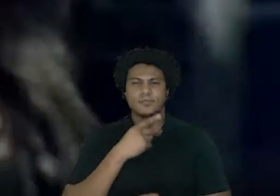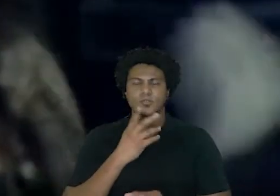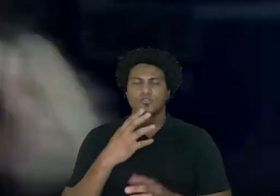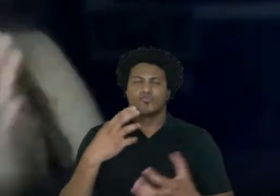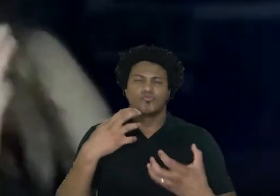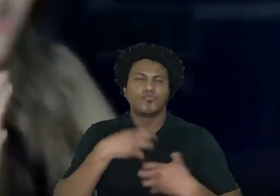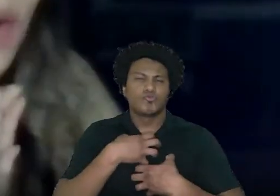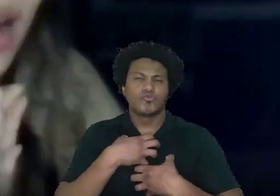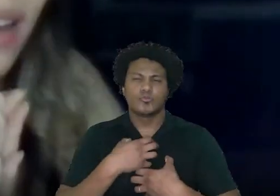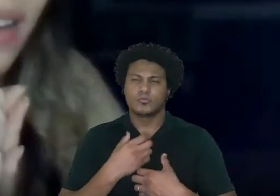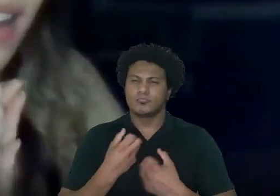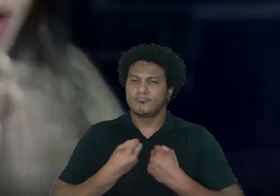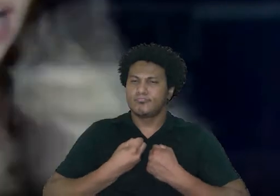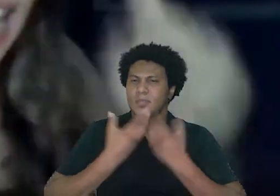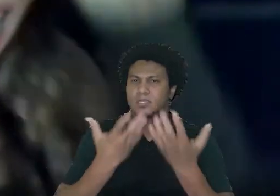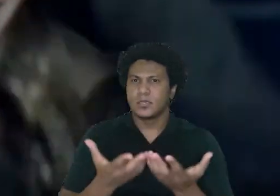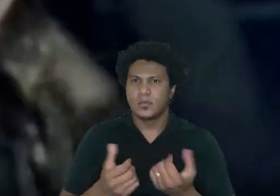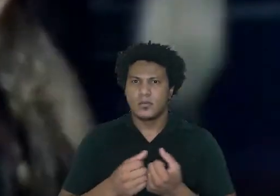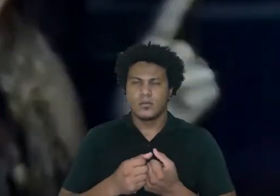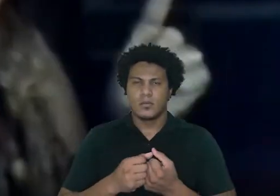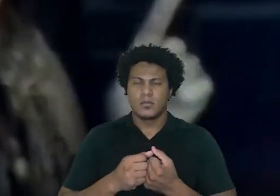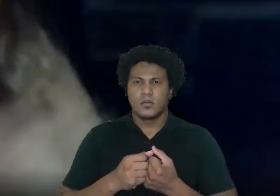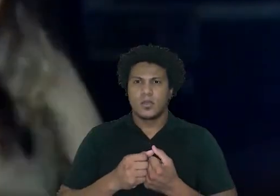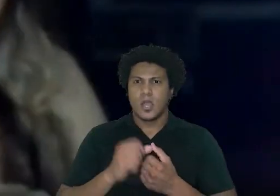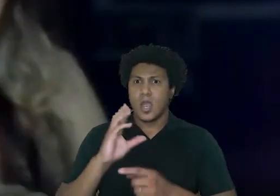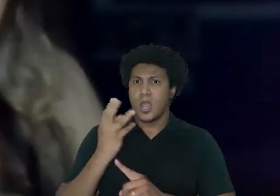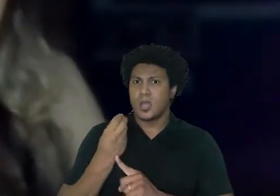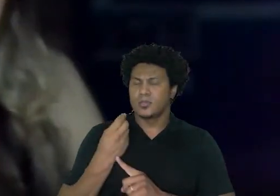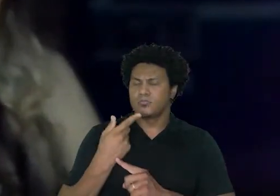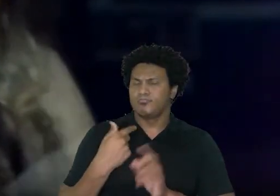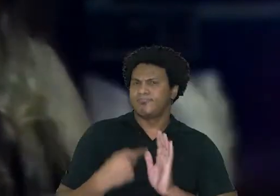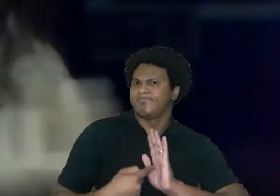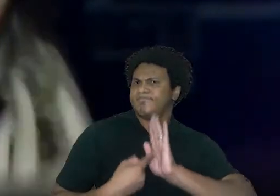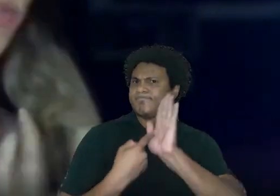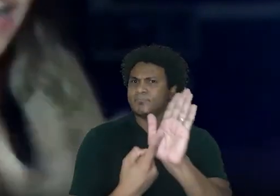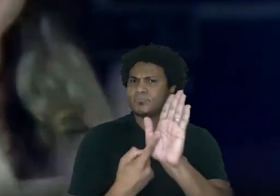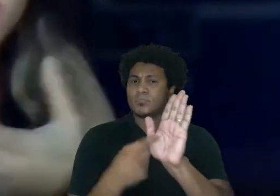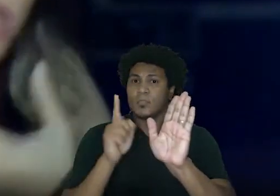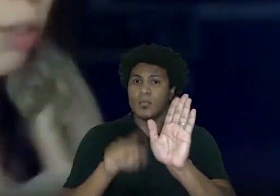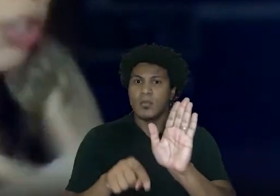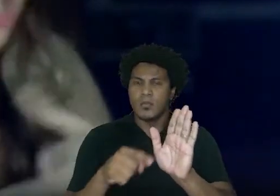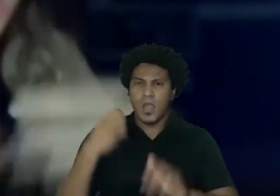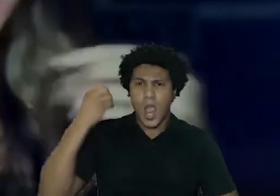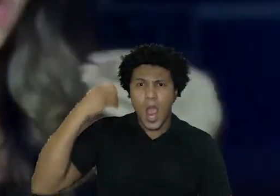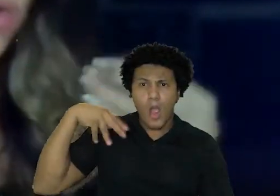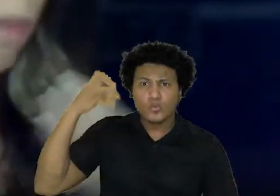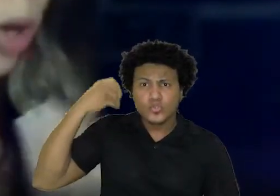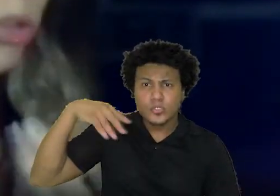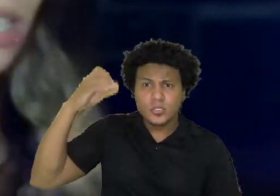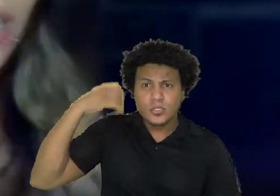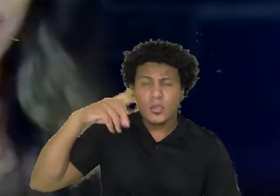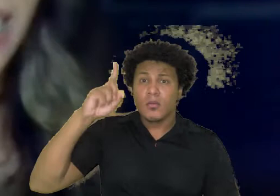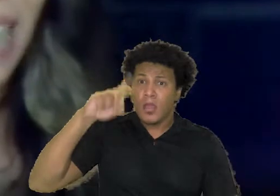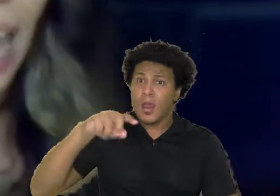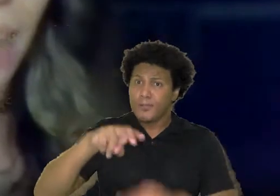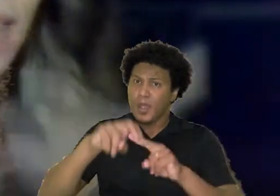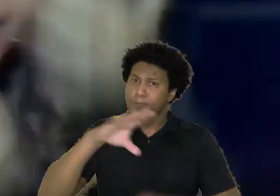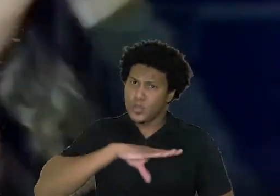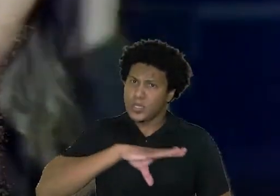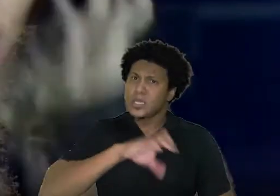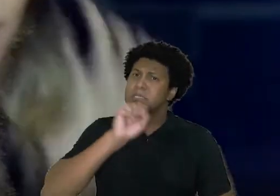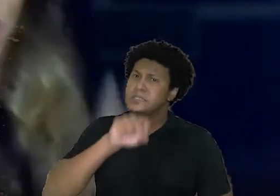Gente, a cultura DF tem uma língua. Olha a riqueza da cultura DF. Assim, a gente é um modo de falar, um modo de se vestir, um modo de se